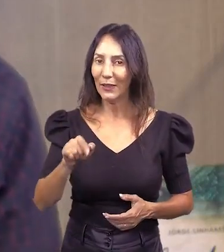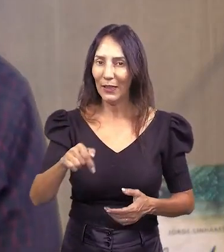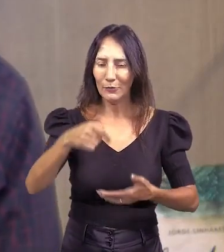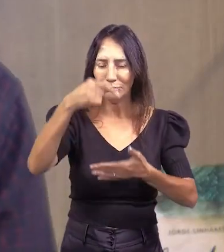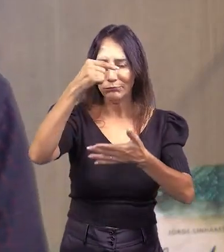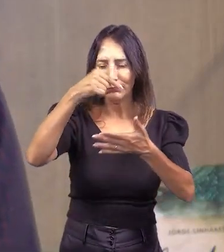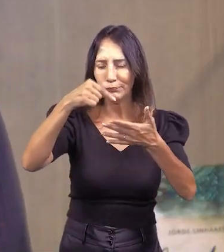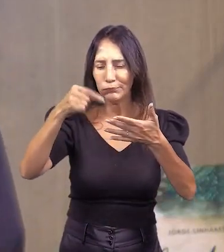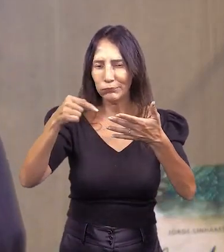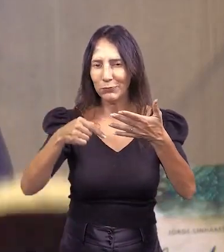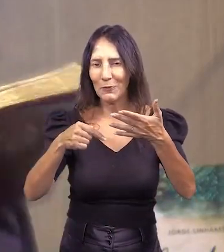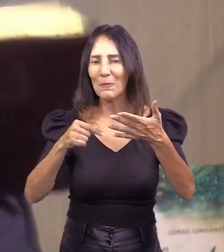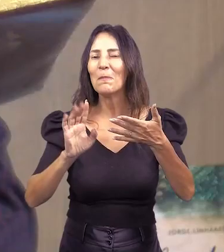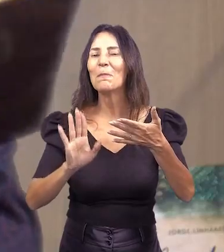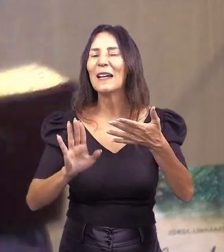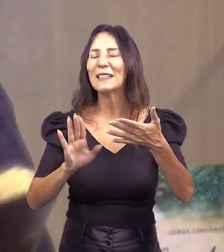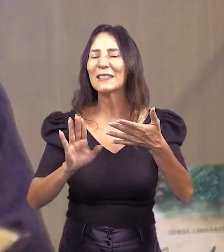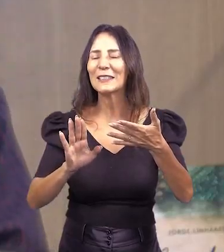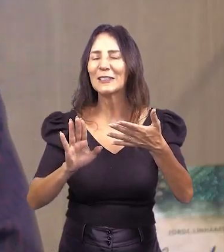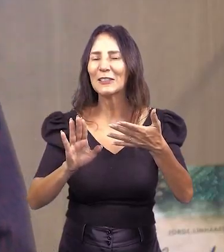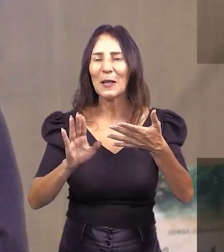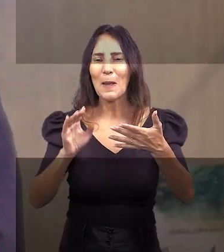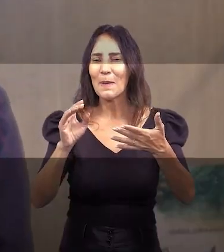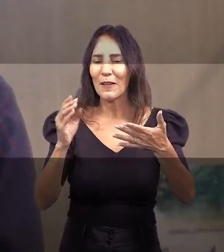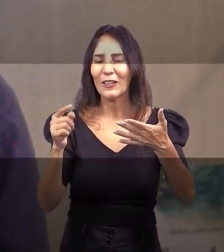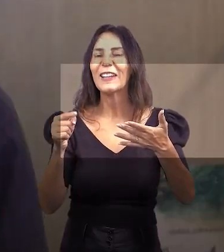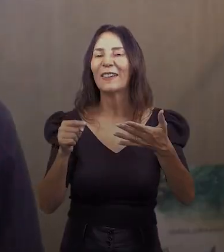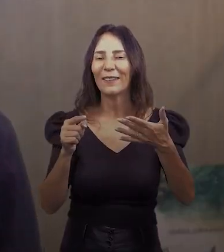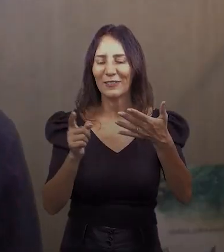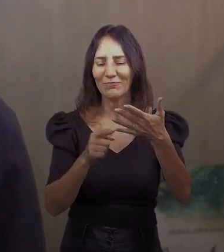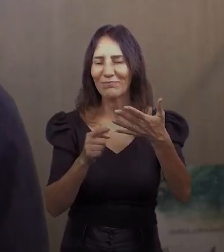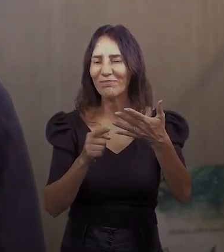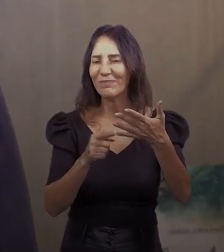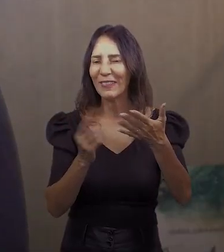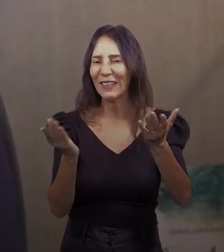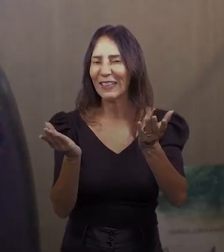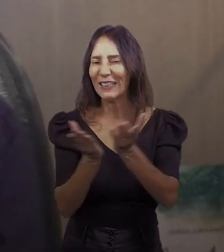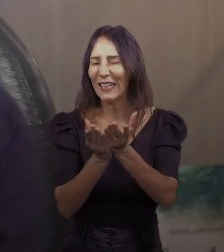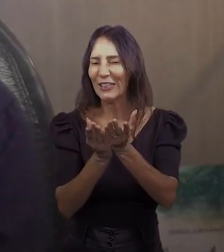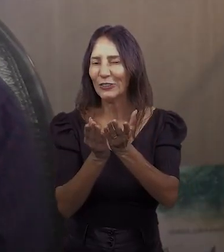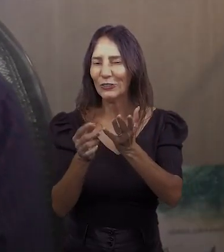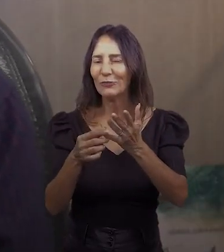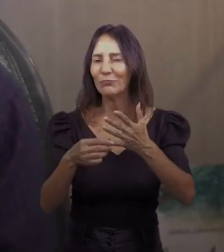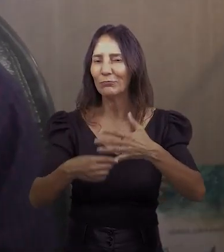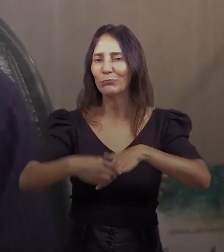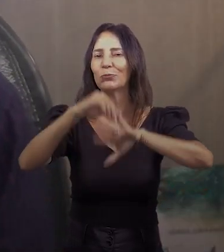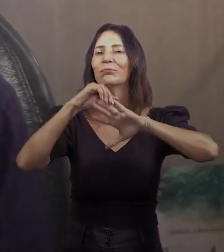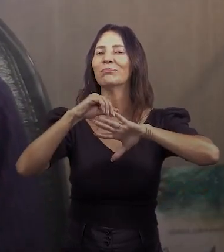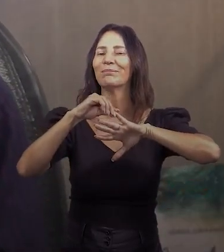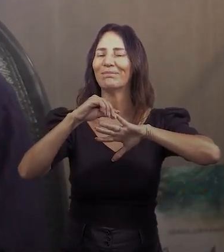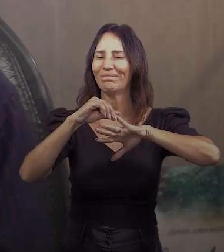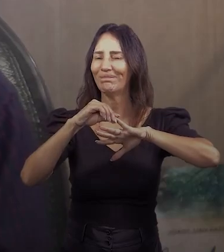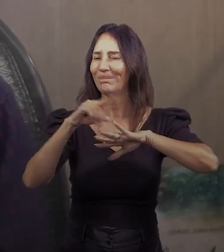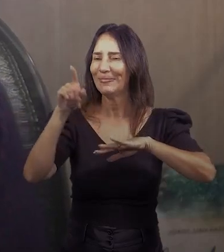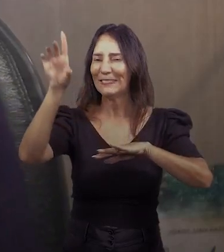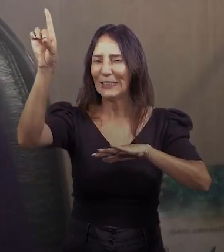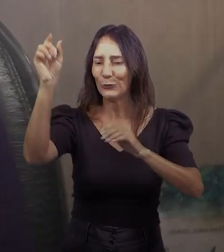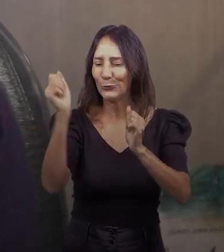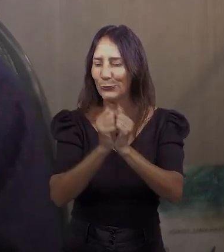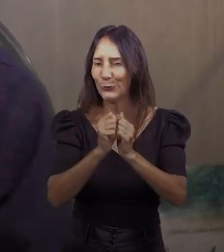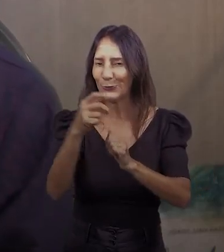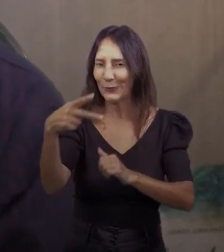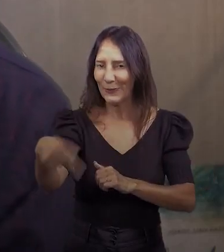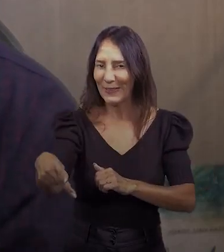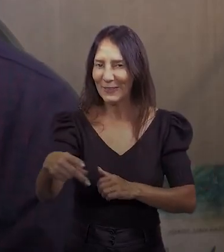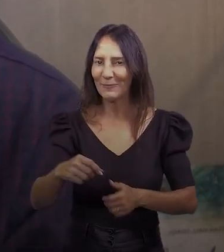das qualificações, a principal é essa aqui. Deus é com ele. É isso que nós vemos na história